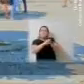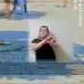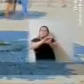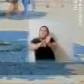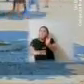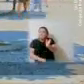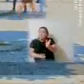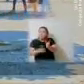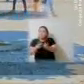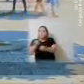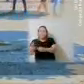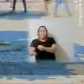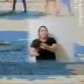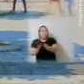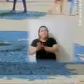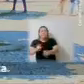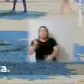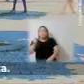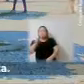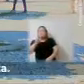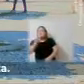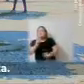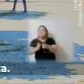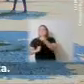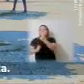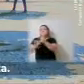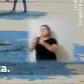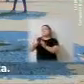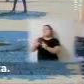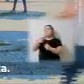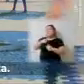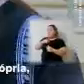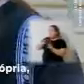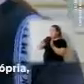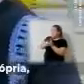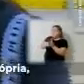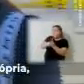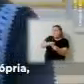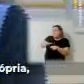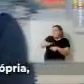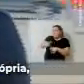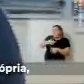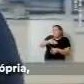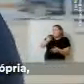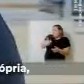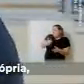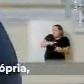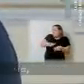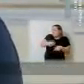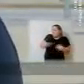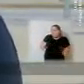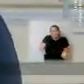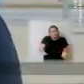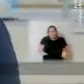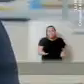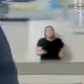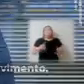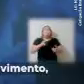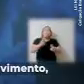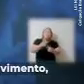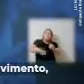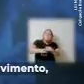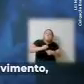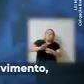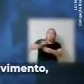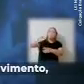Procurei, mandei diversos currículos Mas até agora só consegui uma entrevista No momento eu trabalhando por conta própria Porque eu não tenho